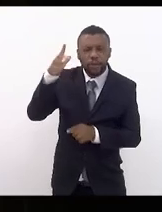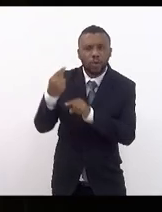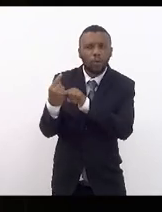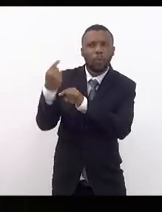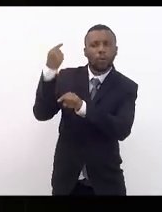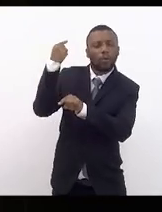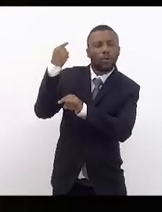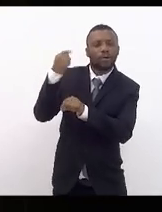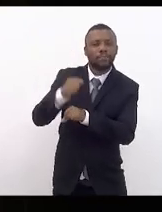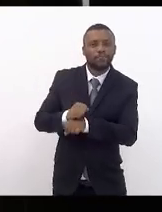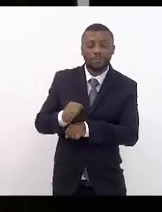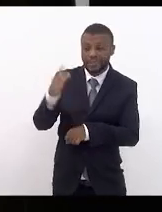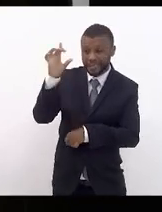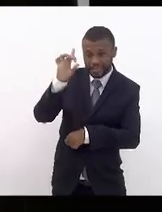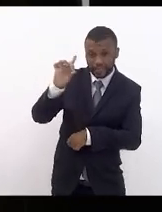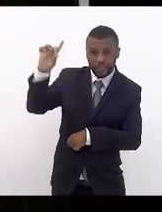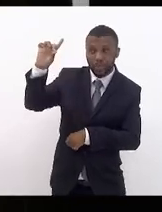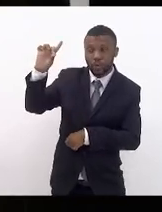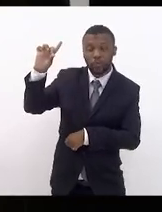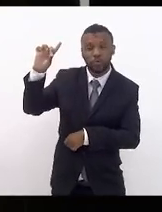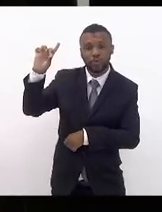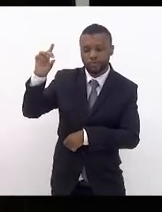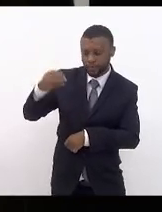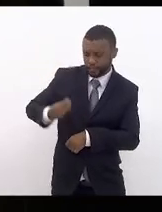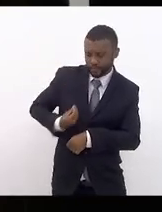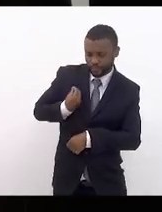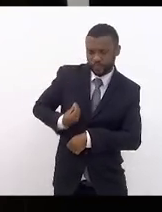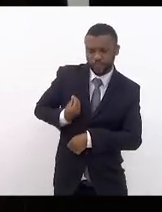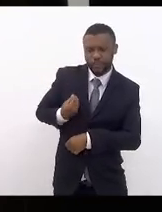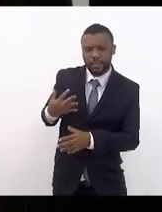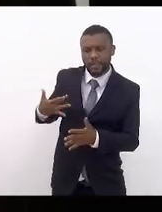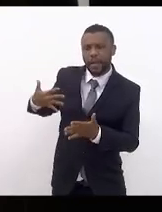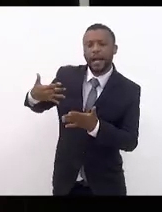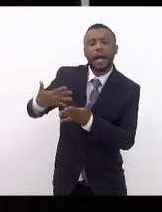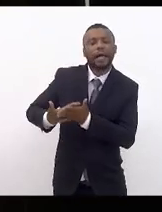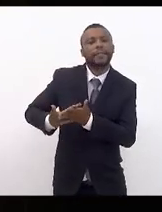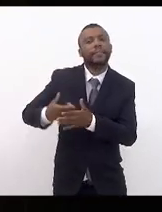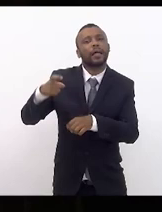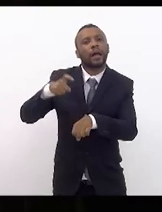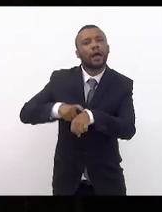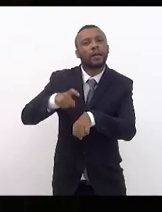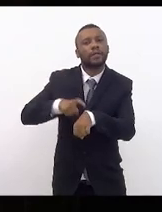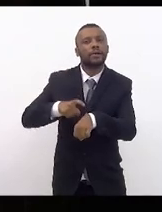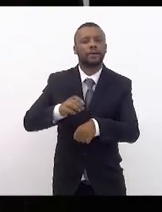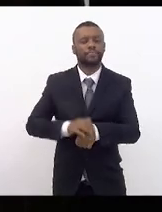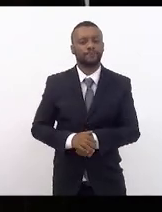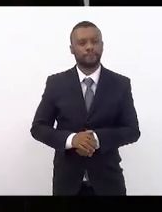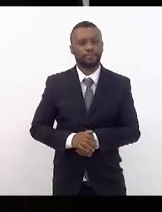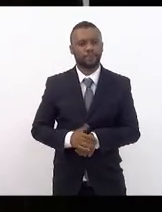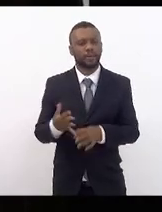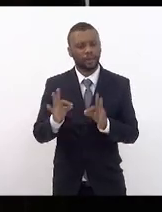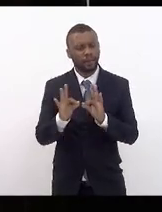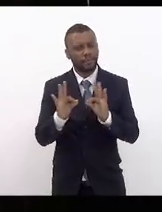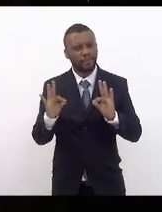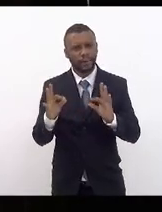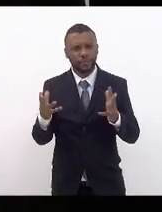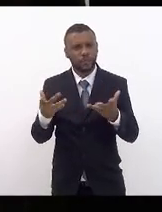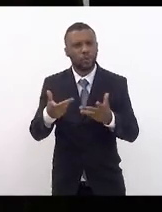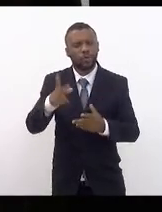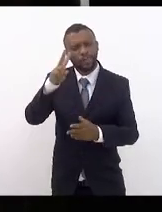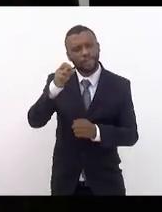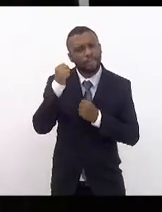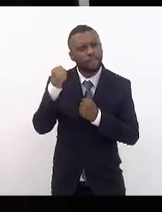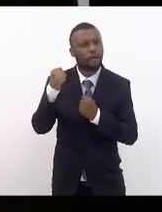o Senhor me manteve vivo até aqui. Que frase forte, irmãos.